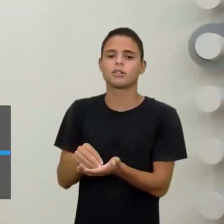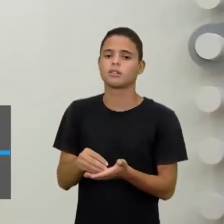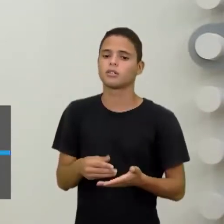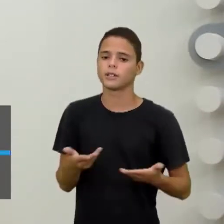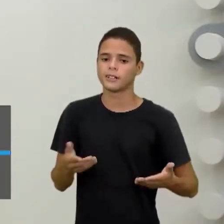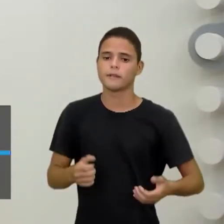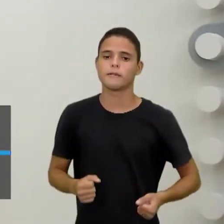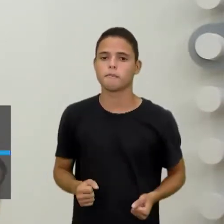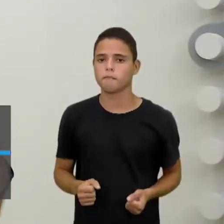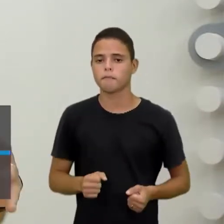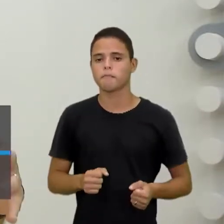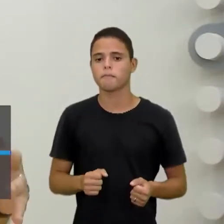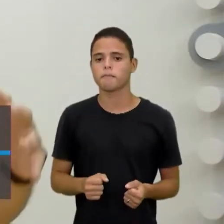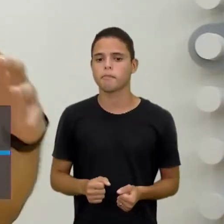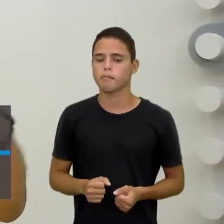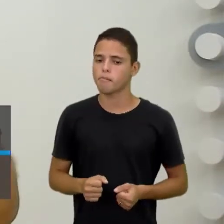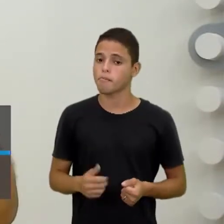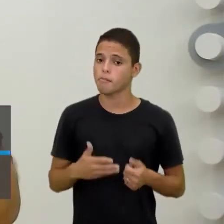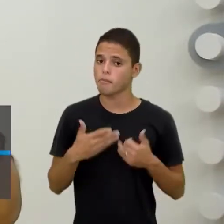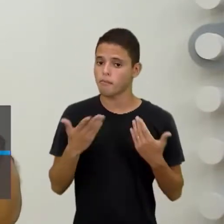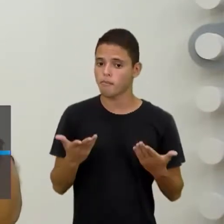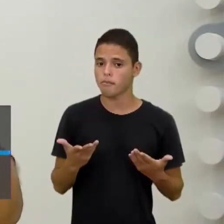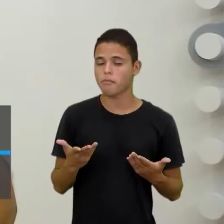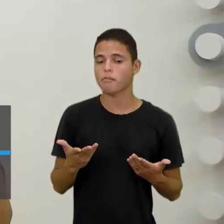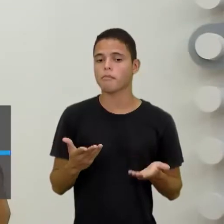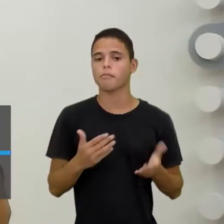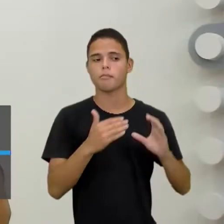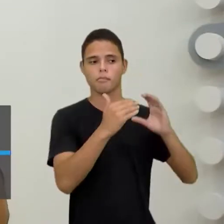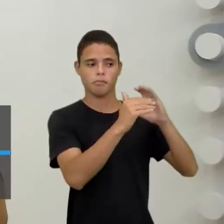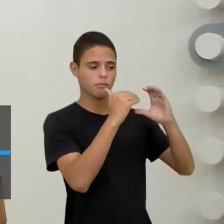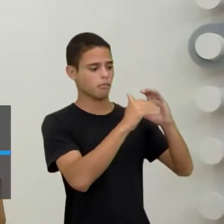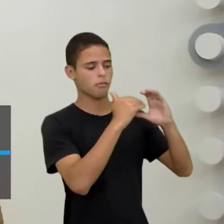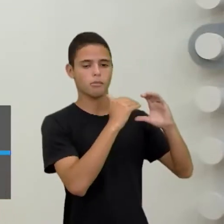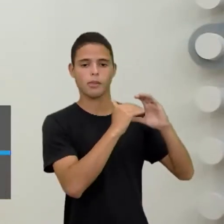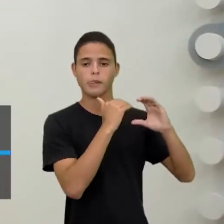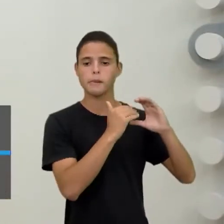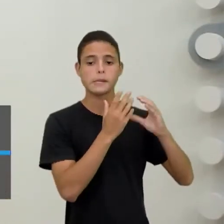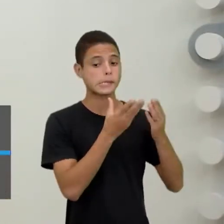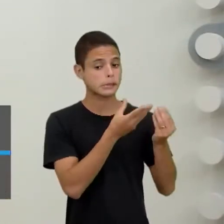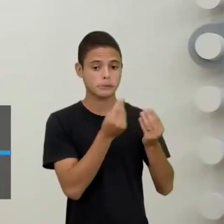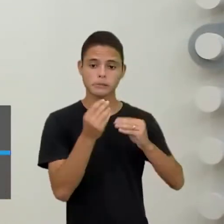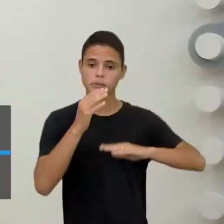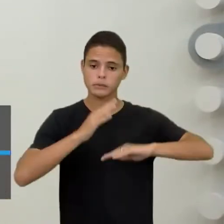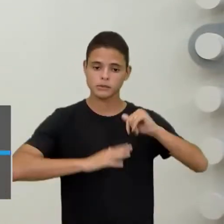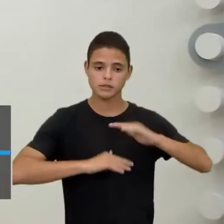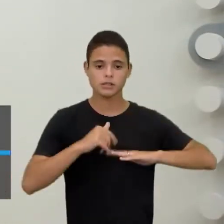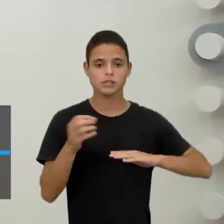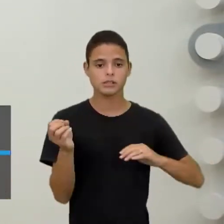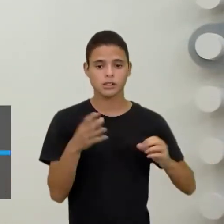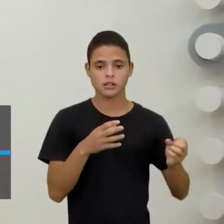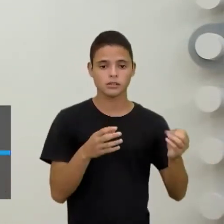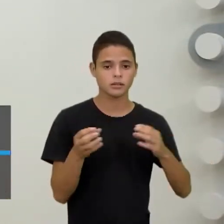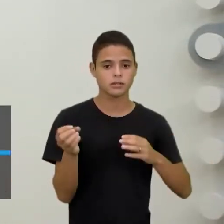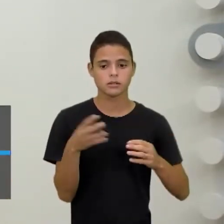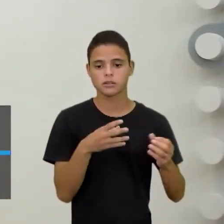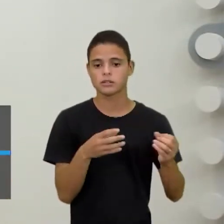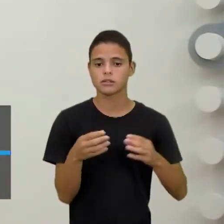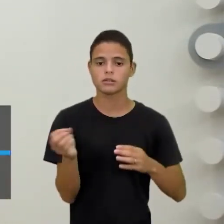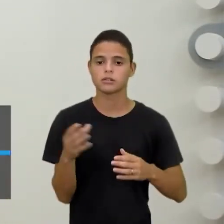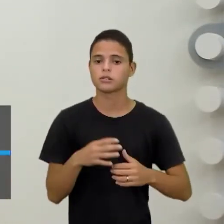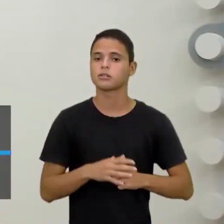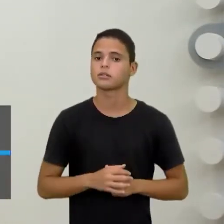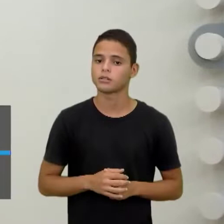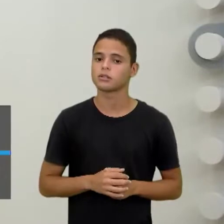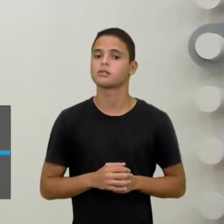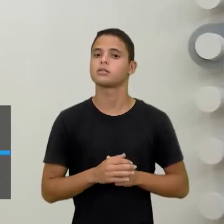aula. A gente recebeu uma enxurrada de novas habilidades com as redes sociais, e